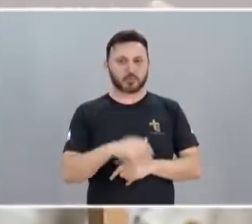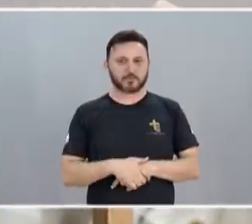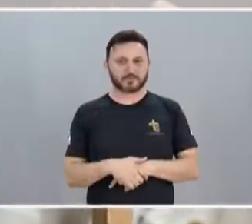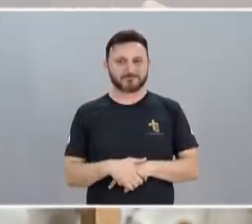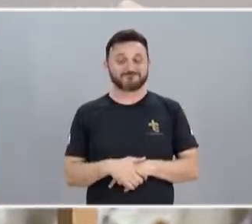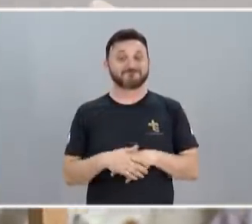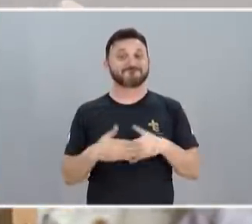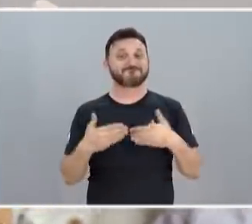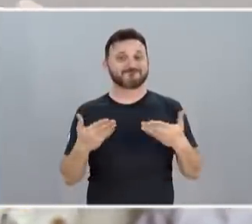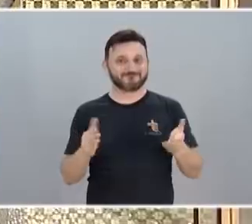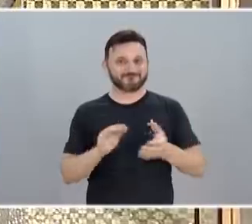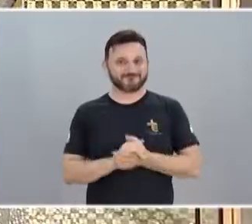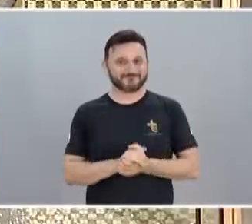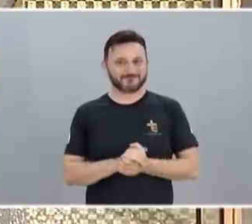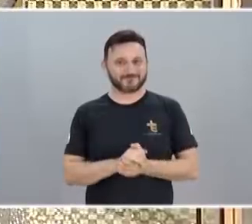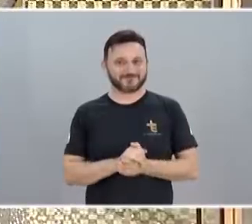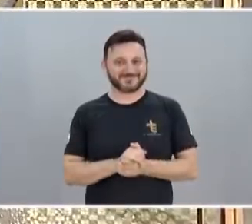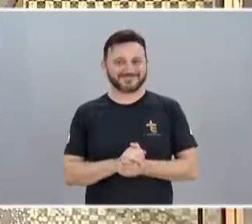Então,